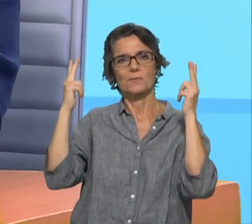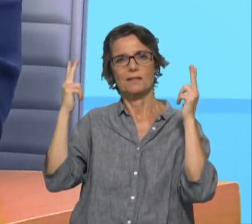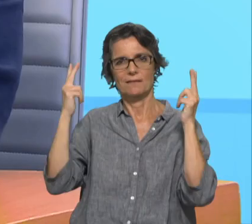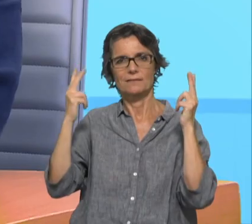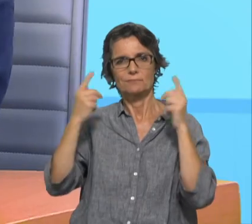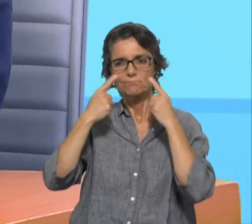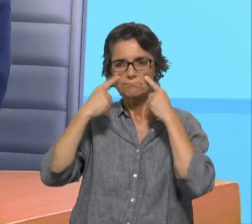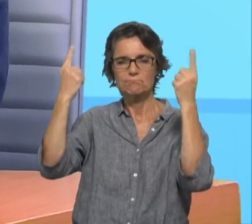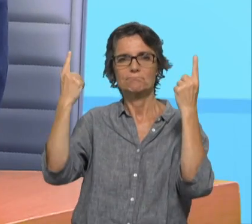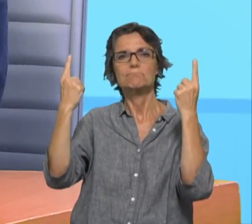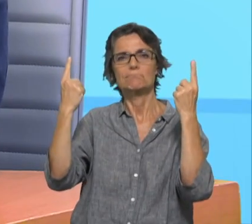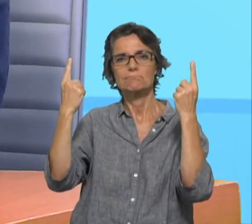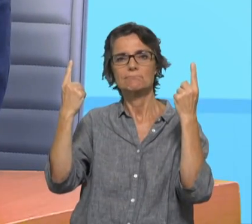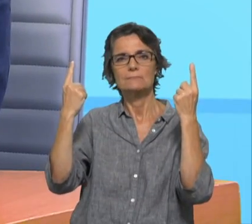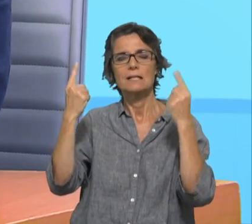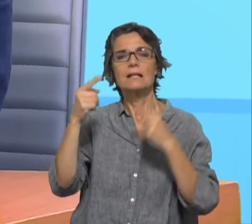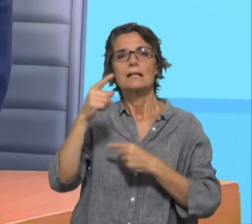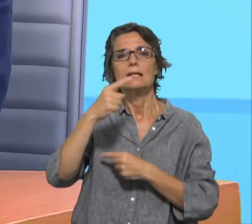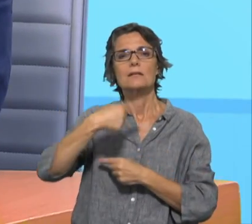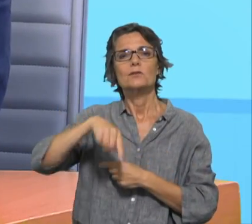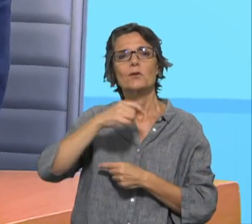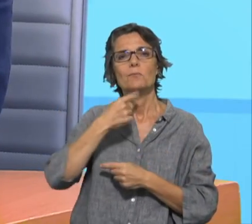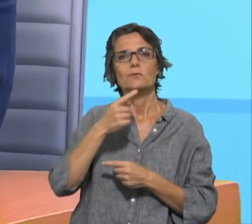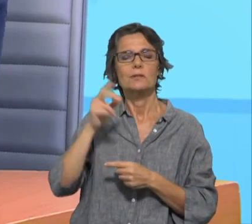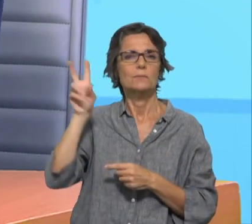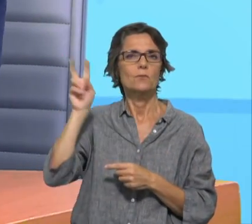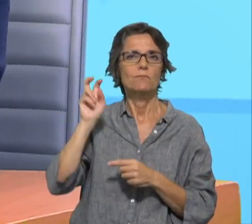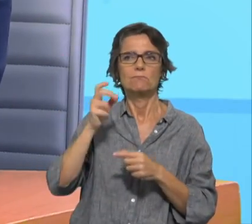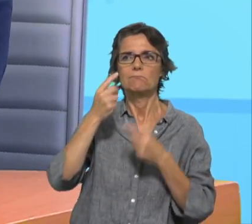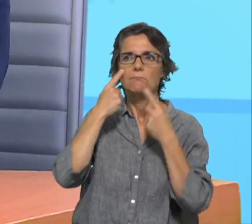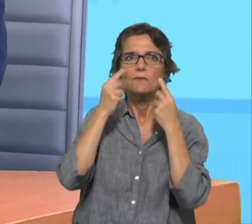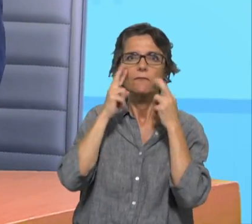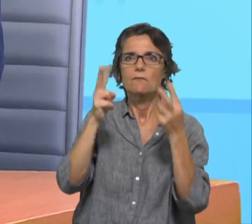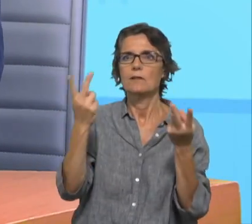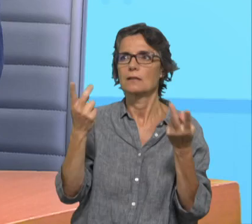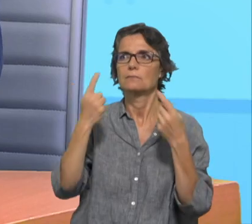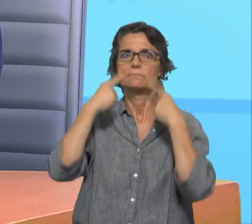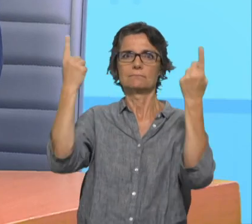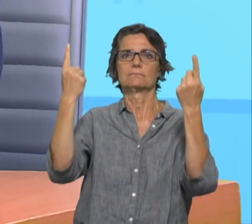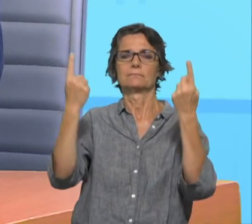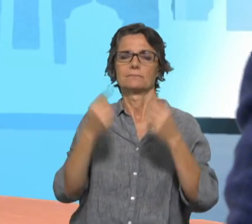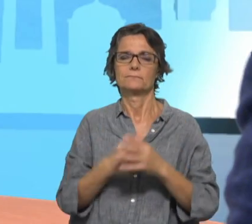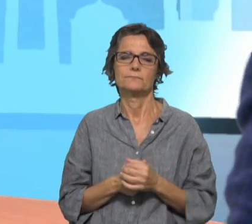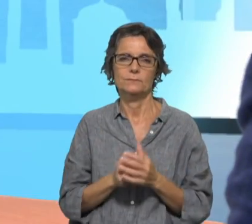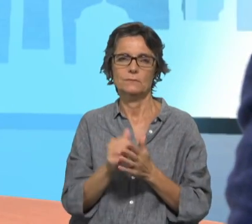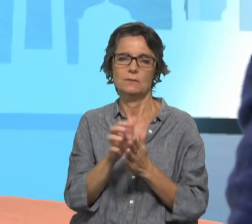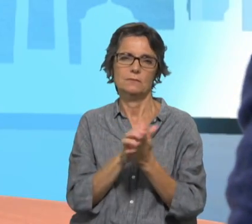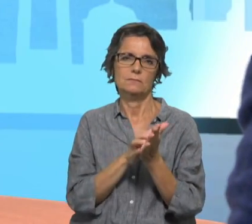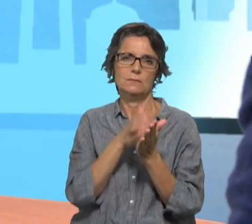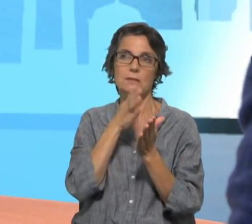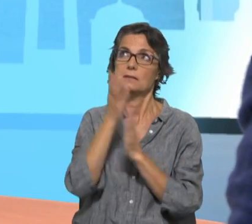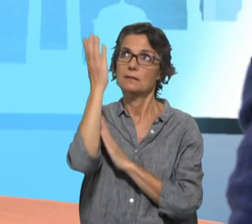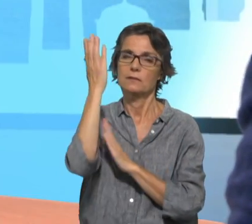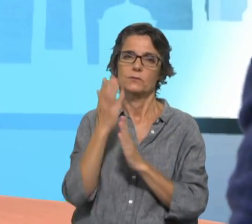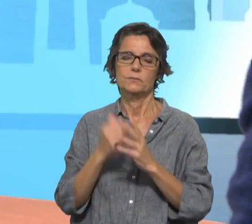para a liberdade, a partir do momento em que podemos ouvir, ver e proclamar também a palavra. Façamos, de facto, a relação com a